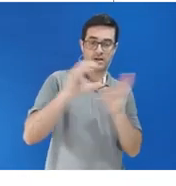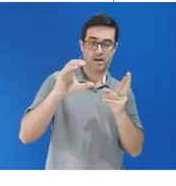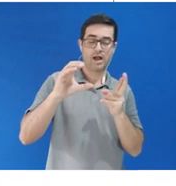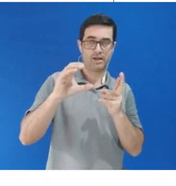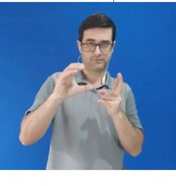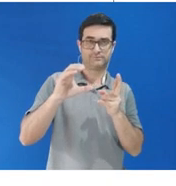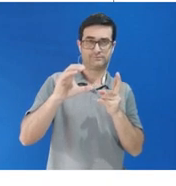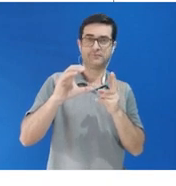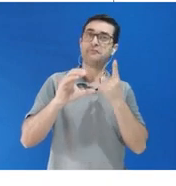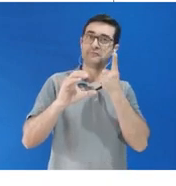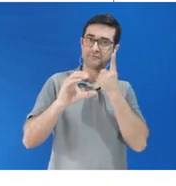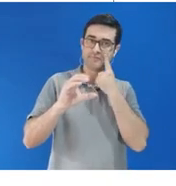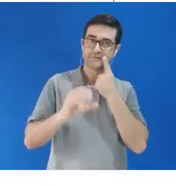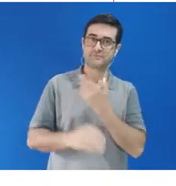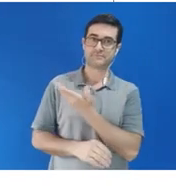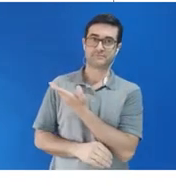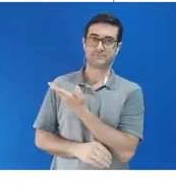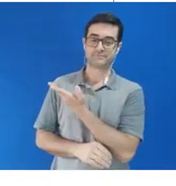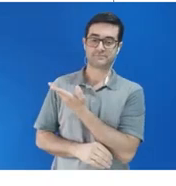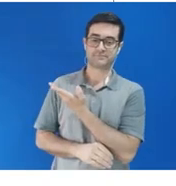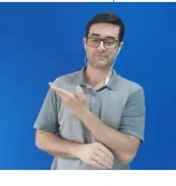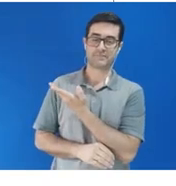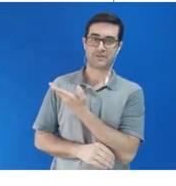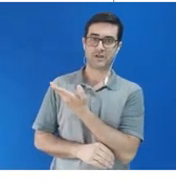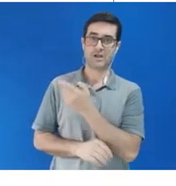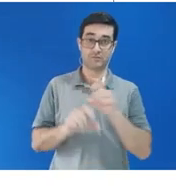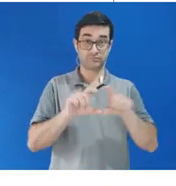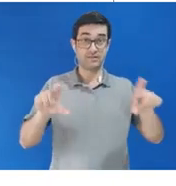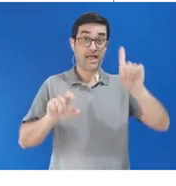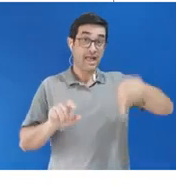que essa parte aqui é uma constante,